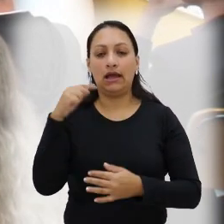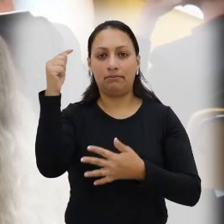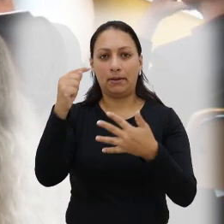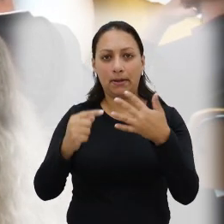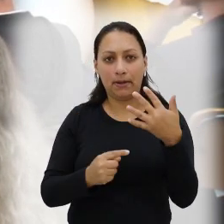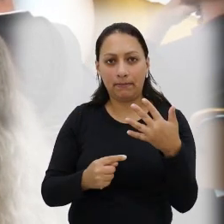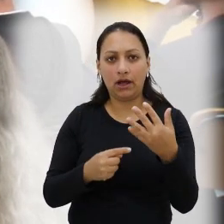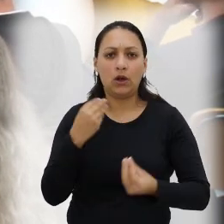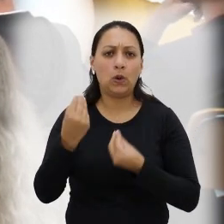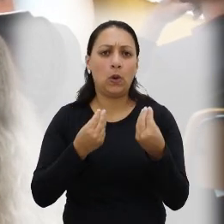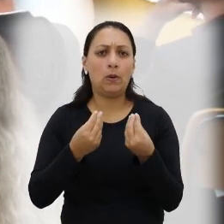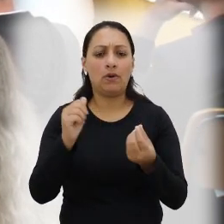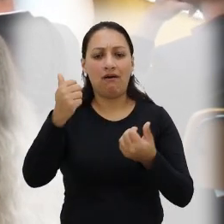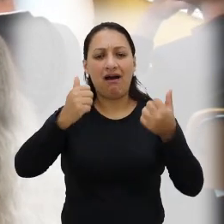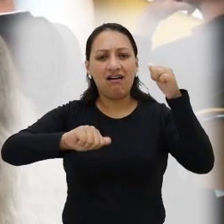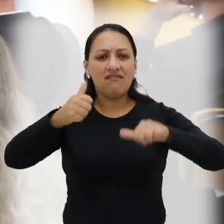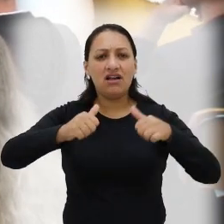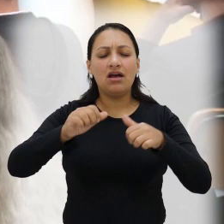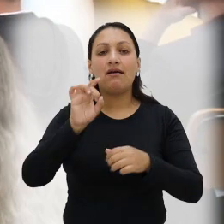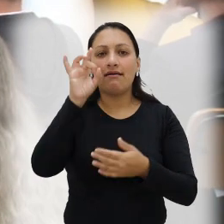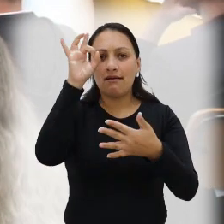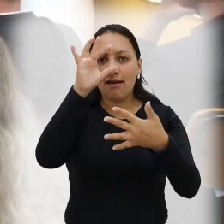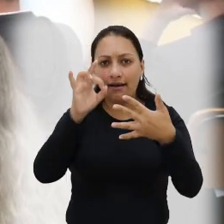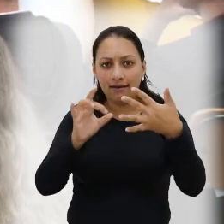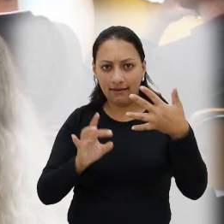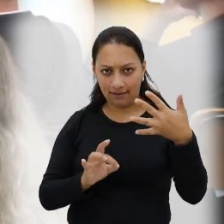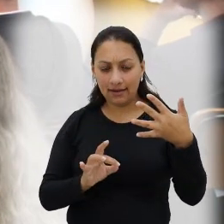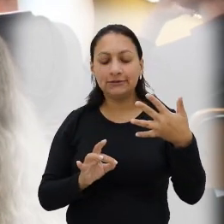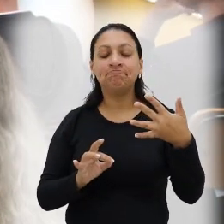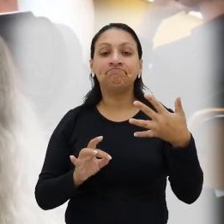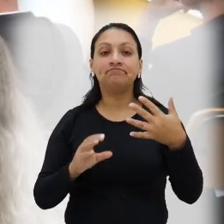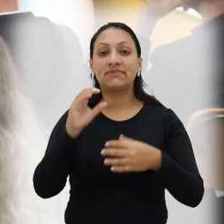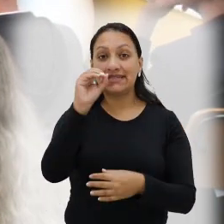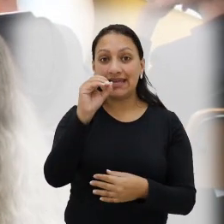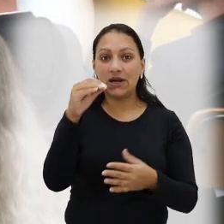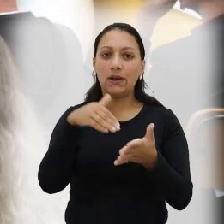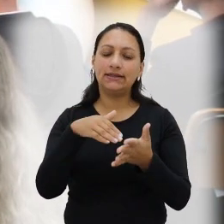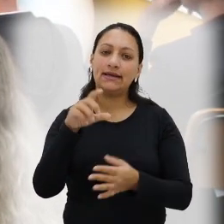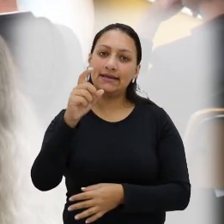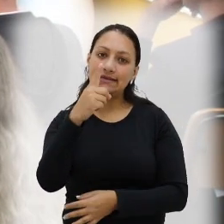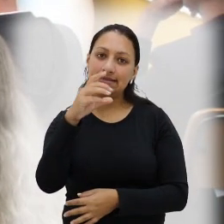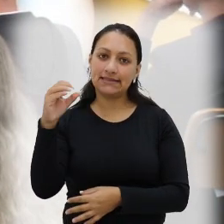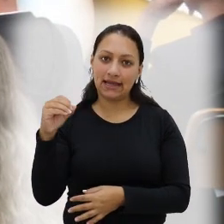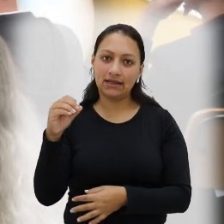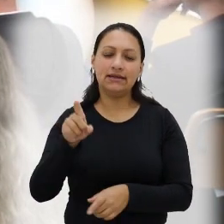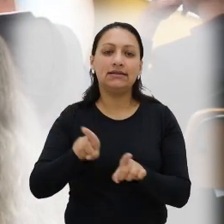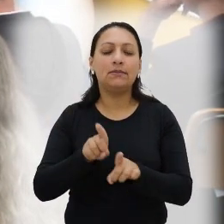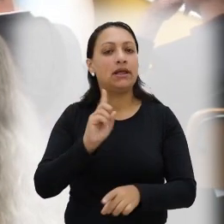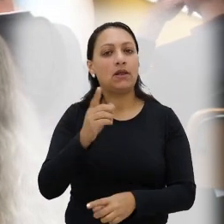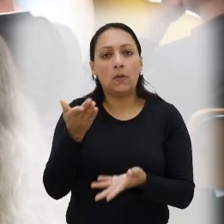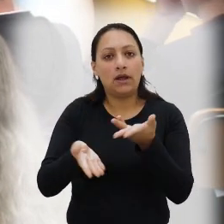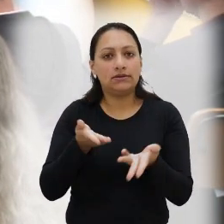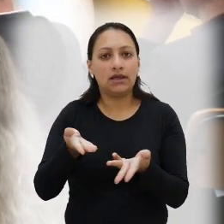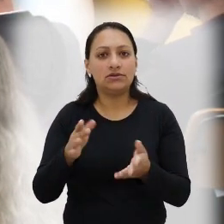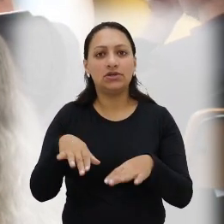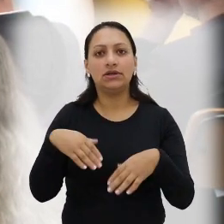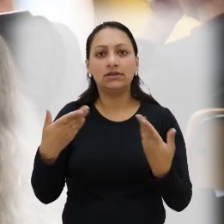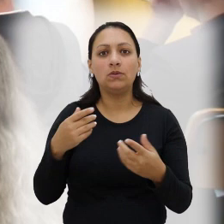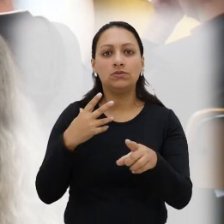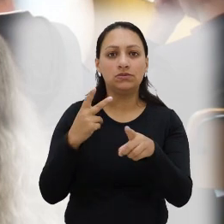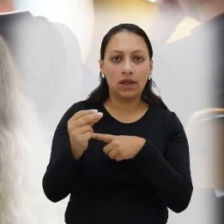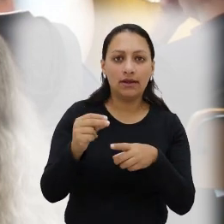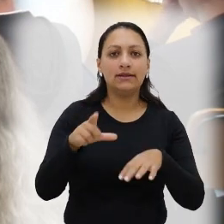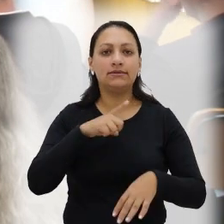aí, como é que ele avalia cada atributo? De 0 a 100, do não atende ao supera. Então, a